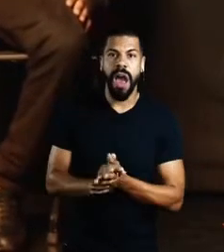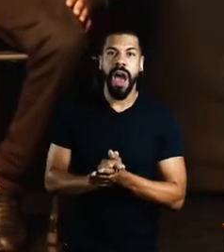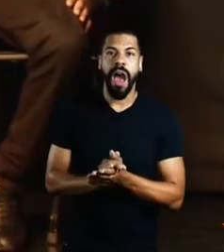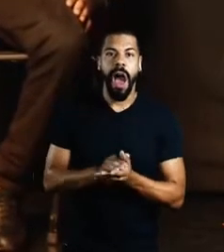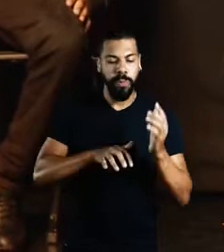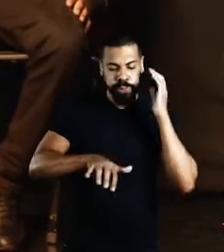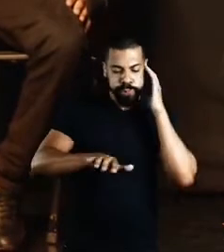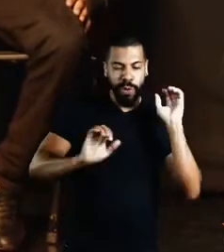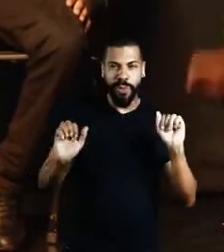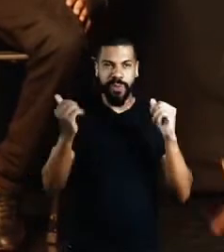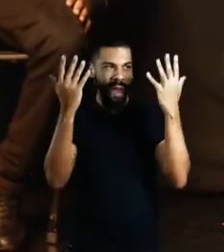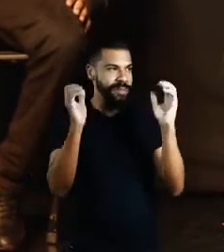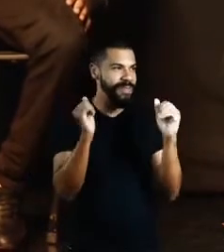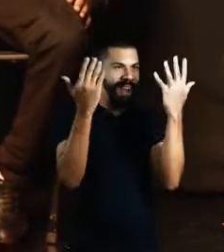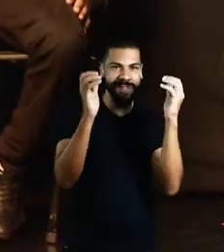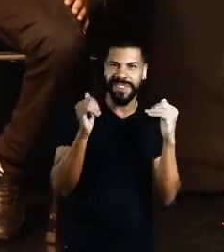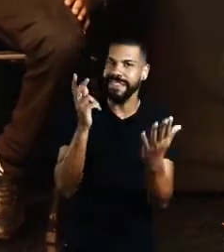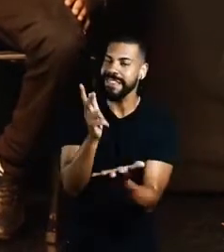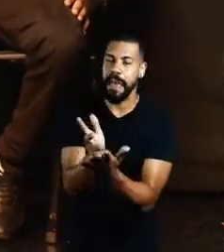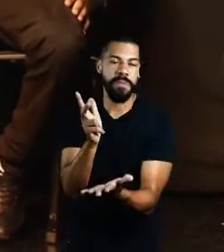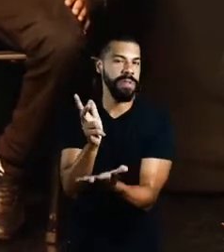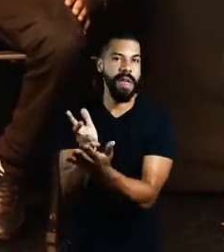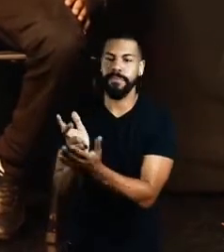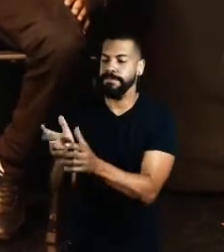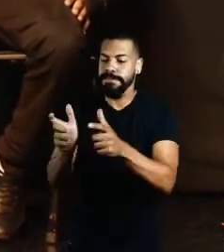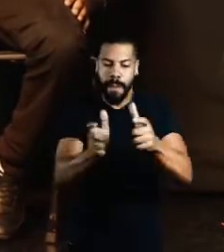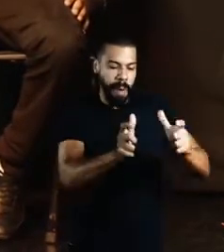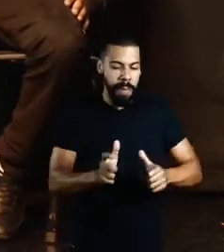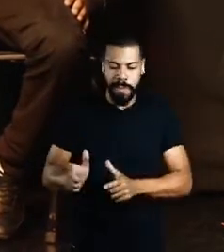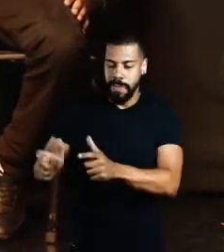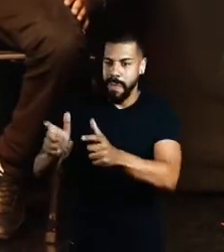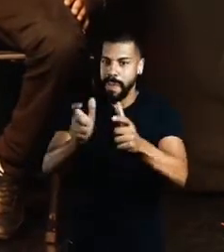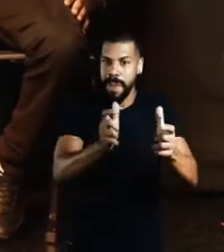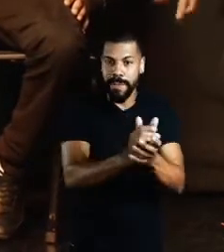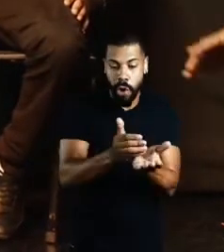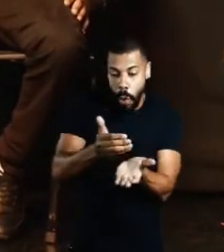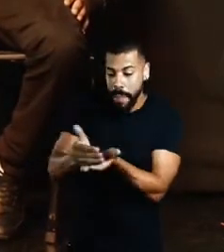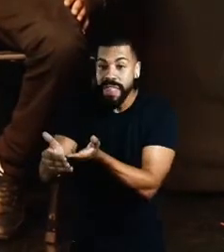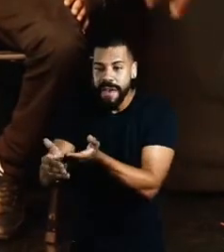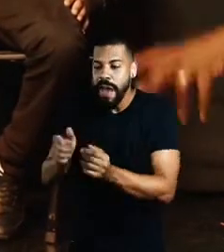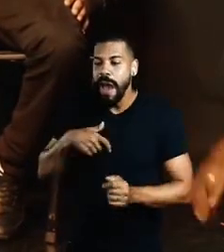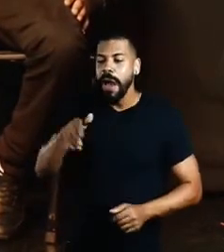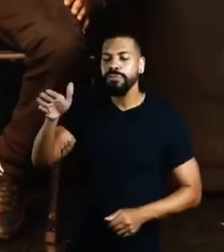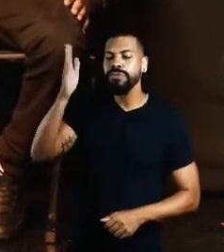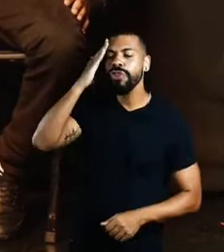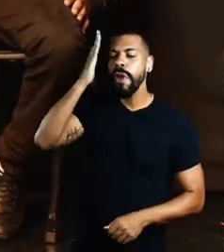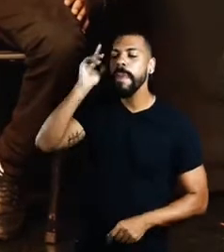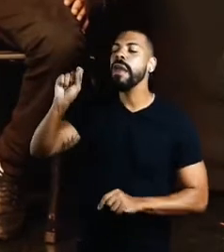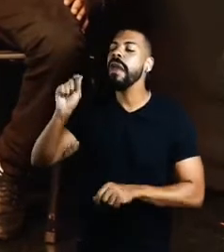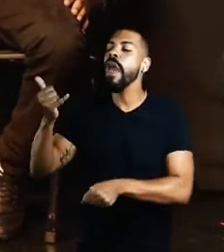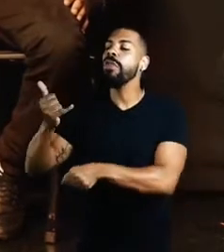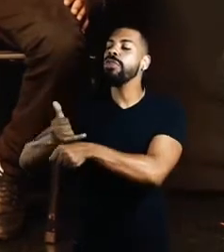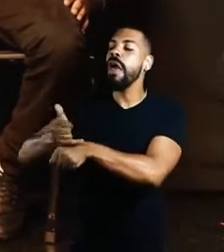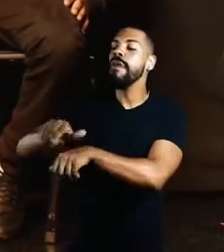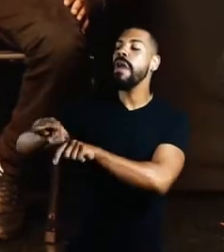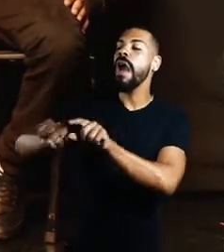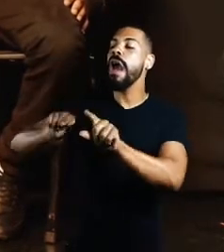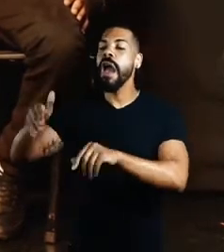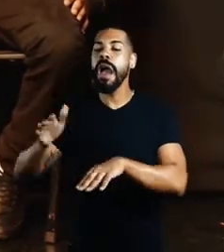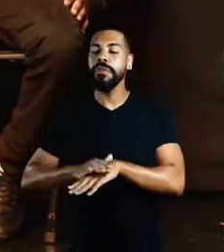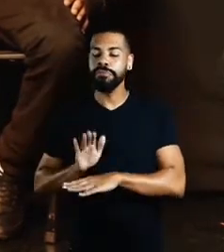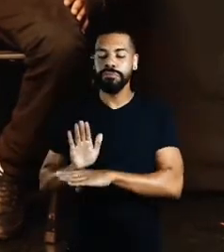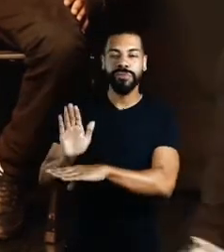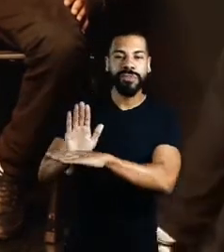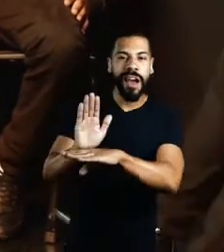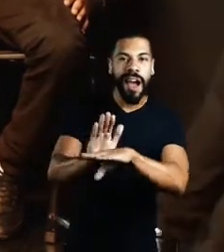é cheio de casa noturna, sempre foi. Então, abria uma, eu já ia saber quem era o dono e tal. Daqui a pouco, eu já estava fazendo